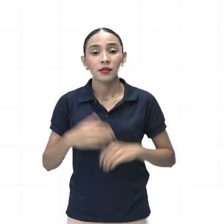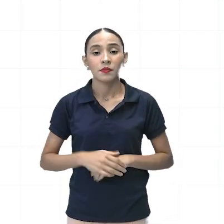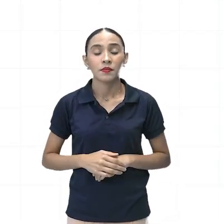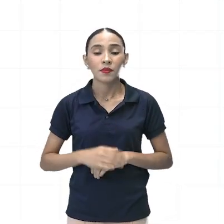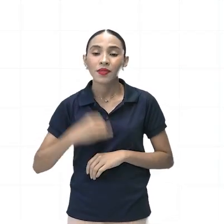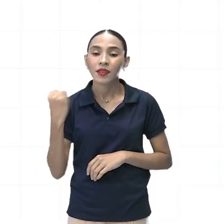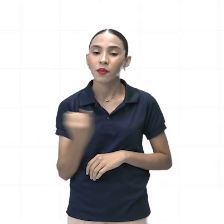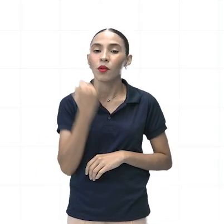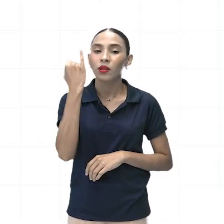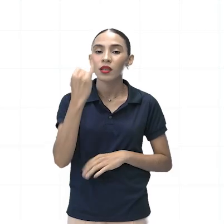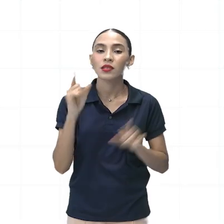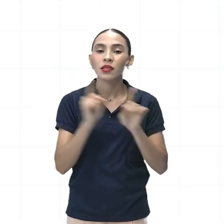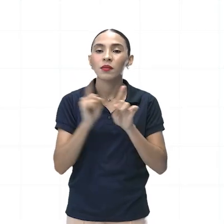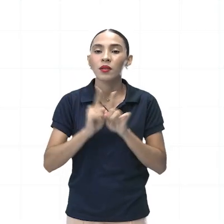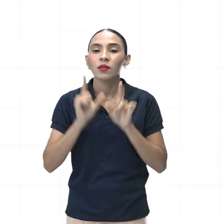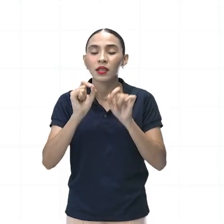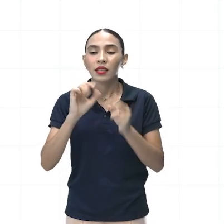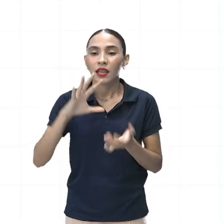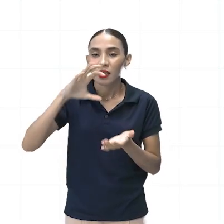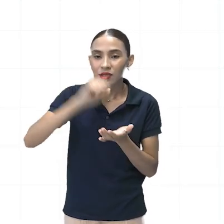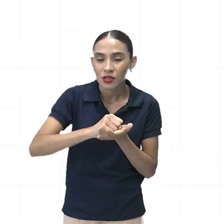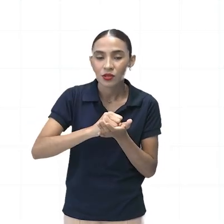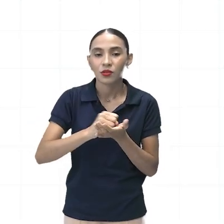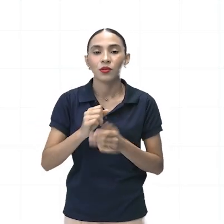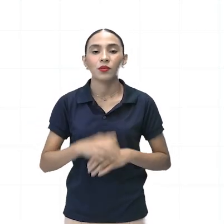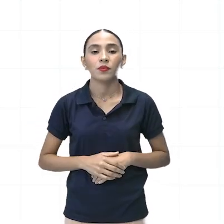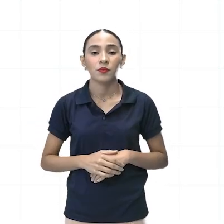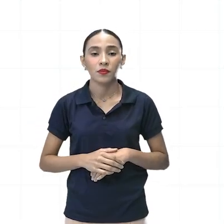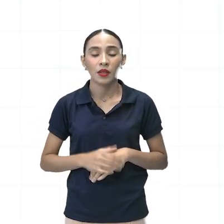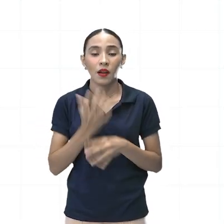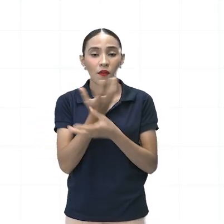a importância dos registros fósseis.